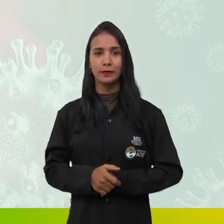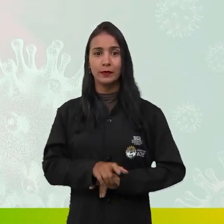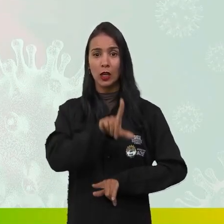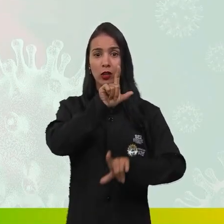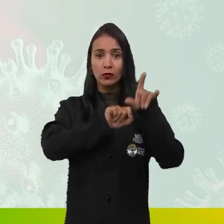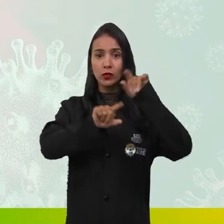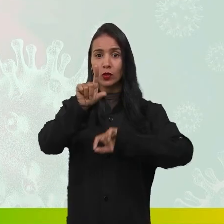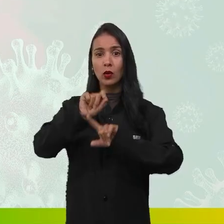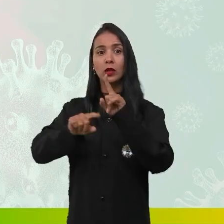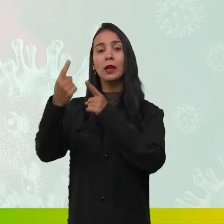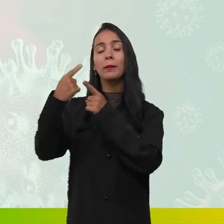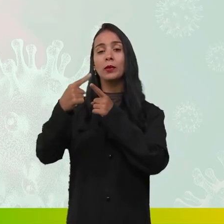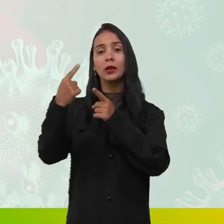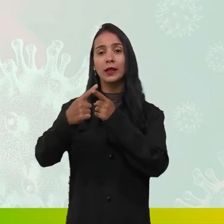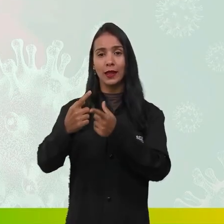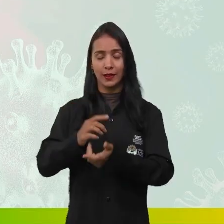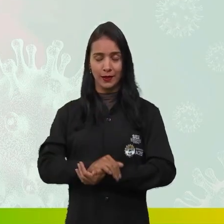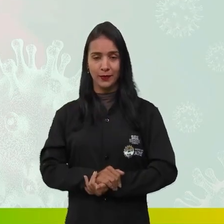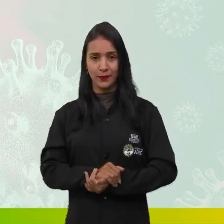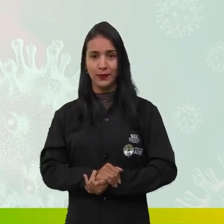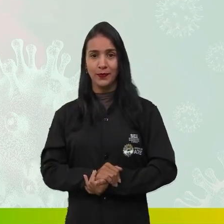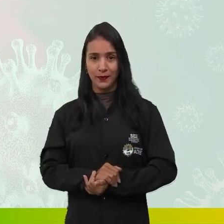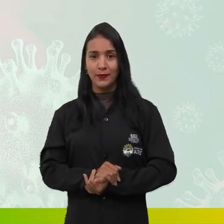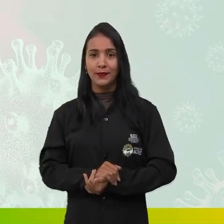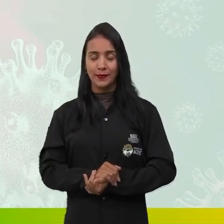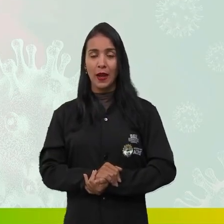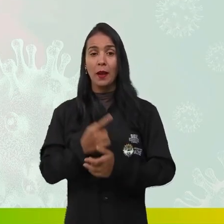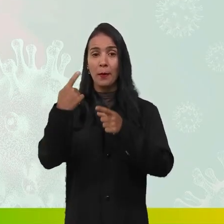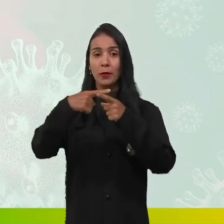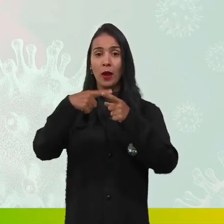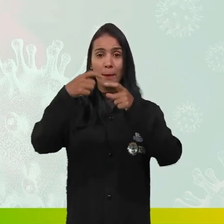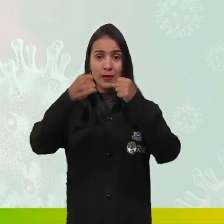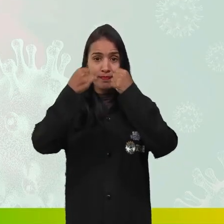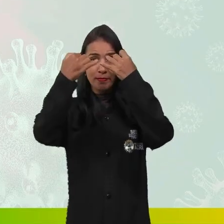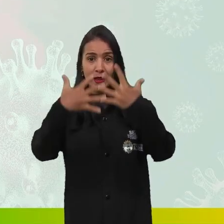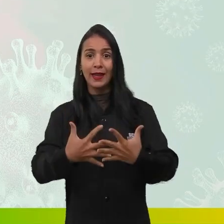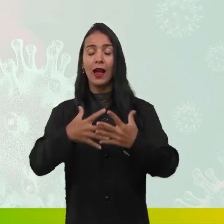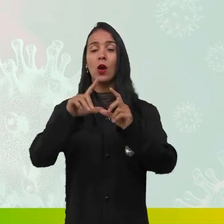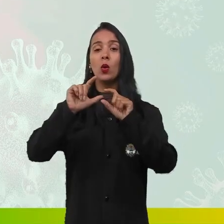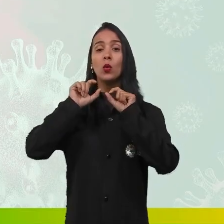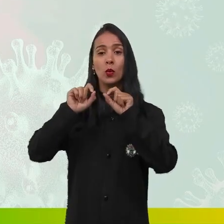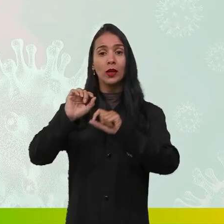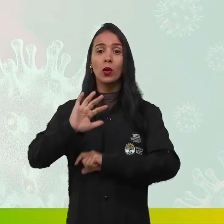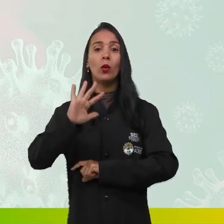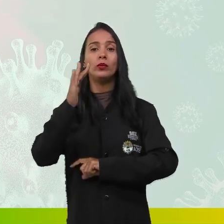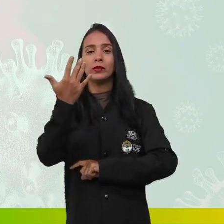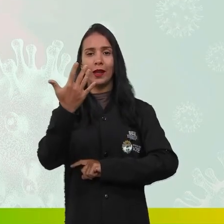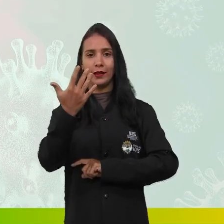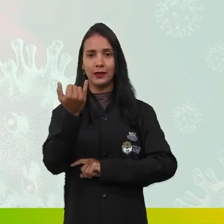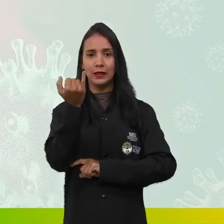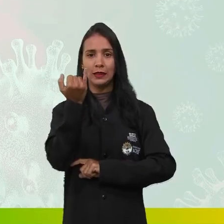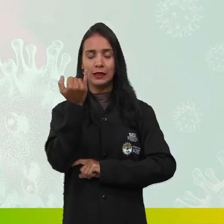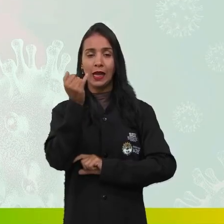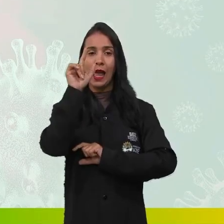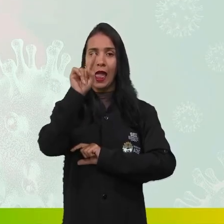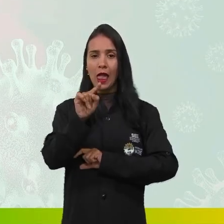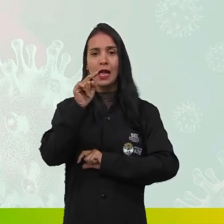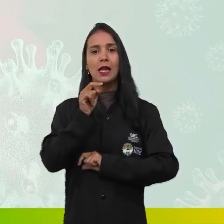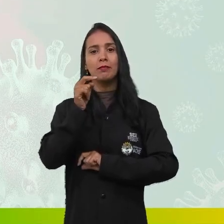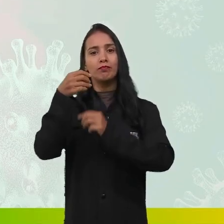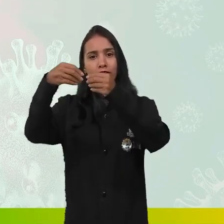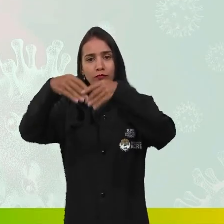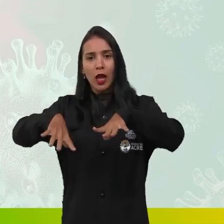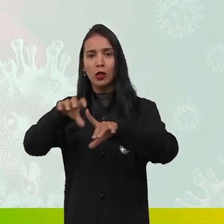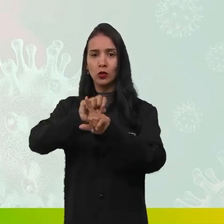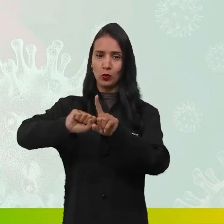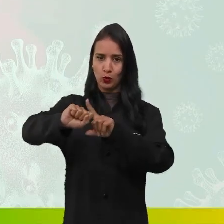escolhida justamente acerca dessa questão da dificuldade da calamidade pública, tá? Então, nessa